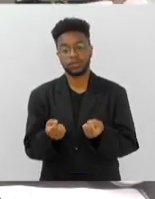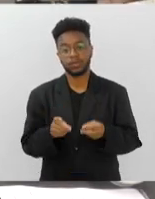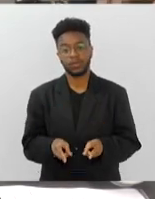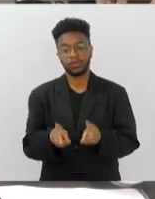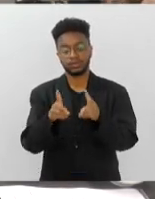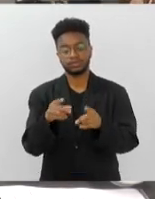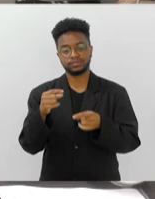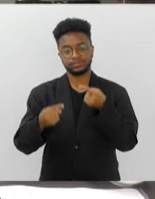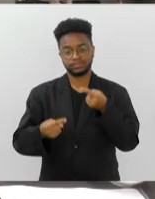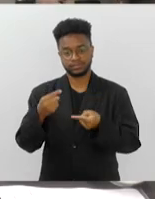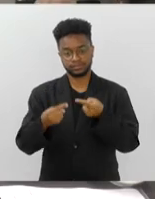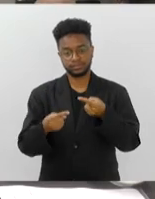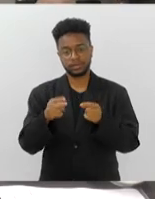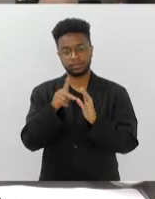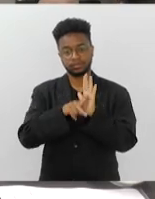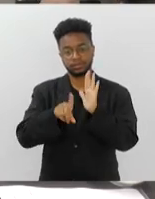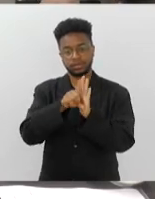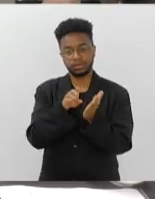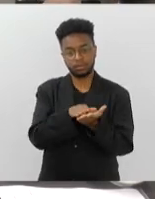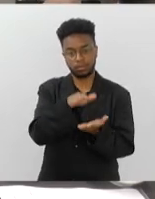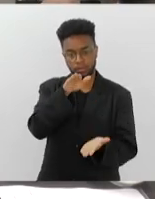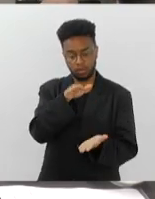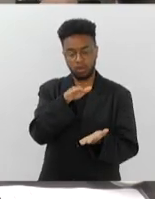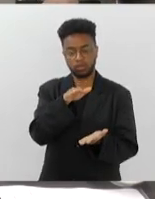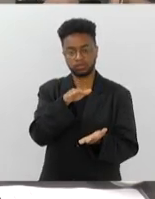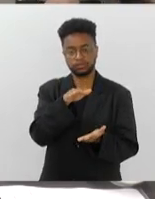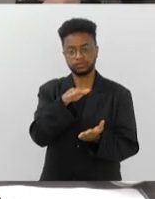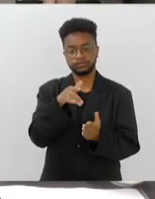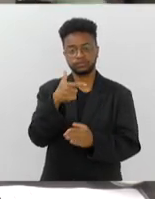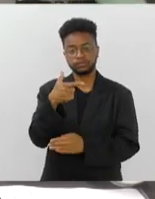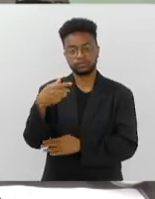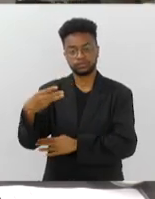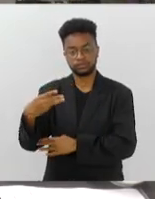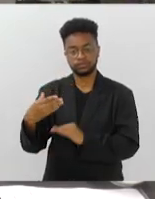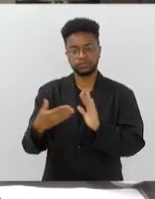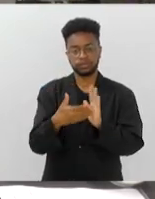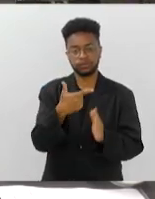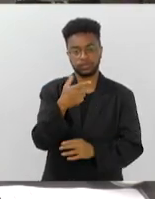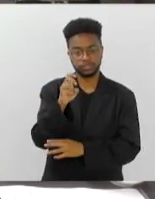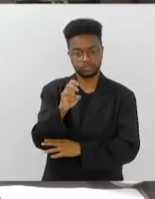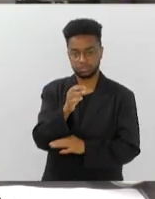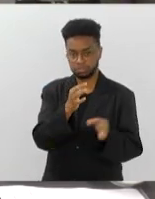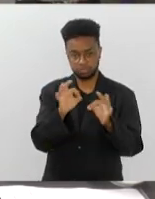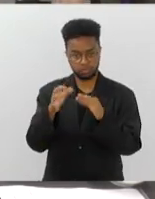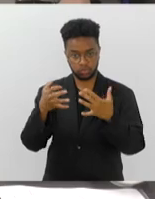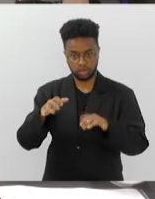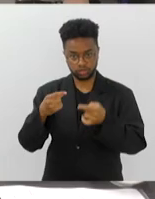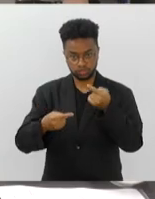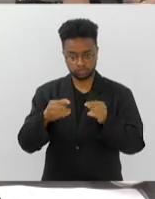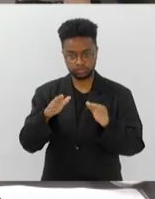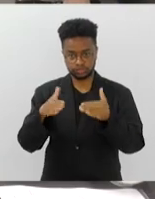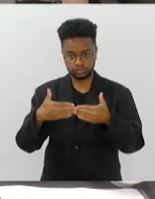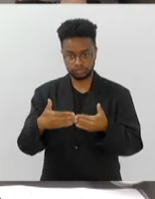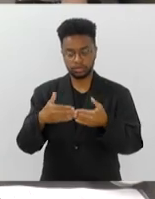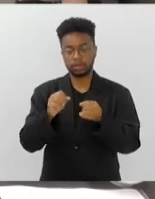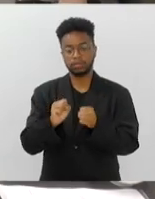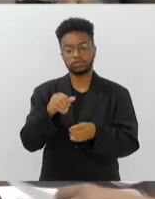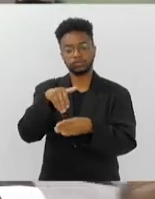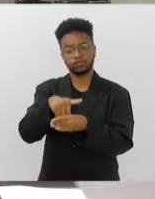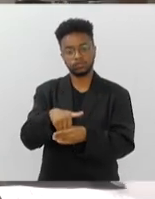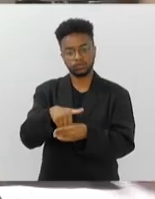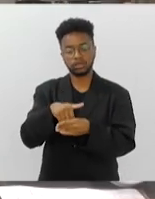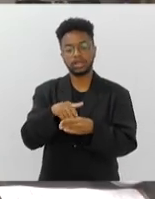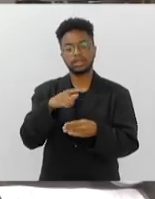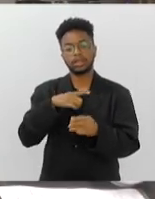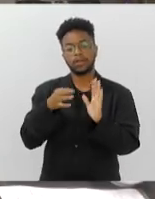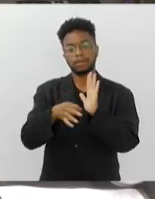Em discussão, os projetos em bloco do 23 ao 25, não havendo quem queira discutir, encerrada a discussão. Em votação, os projetos têm o